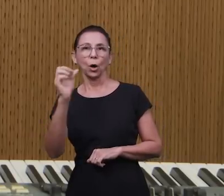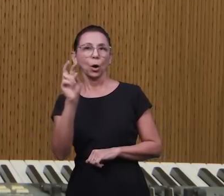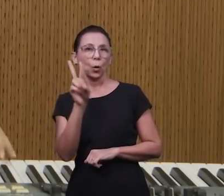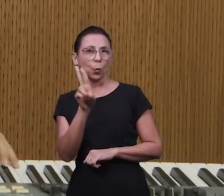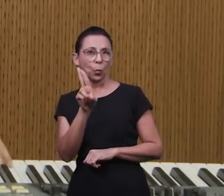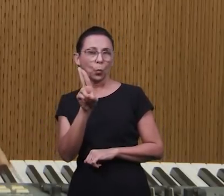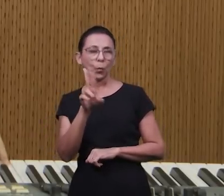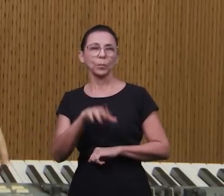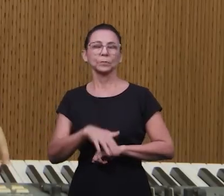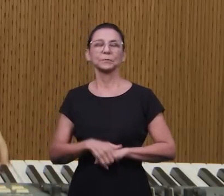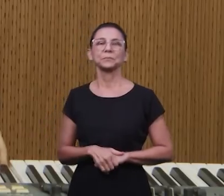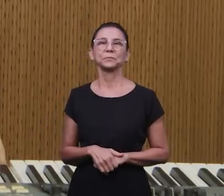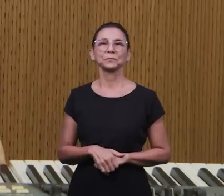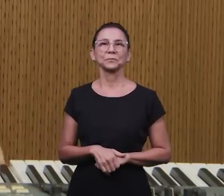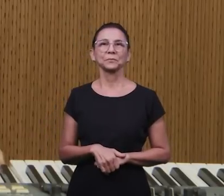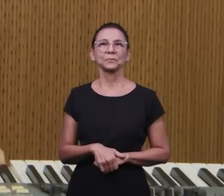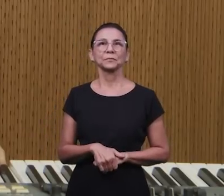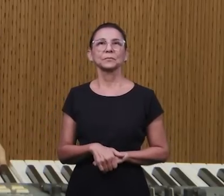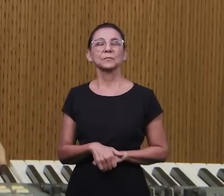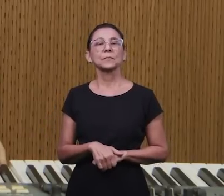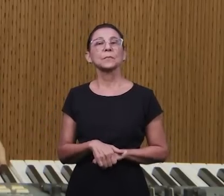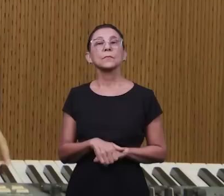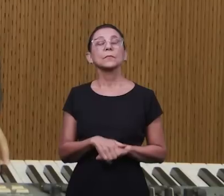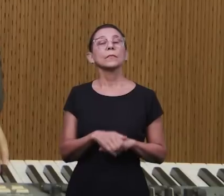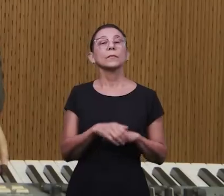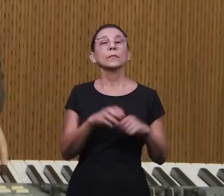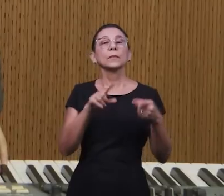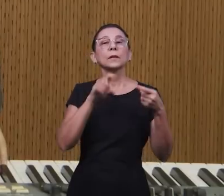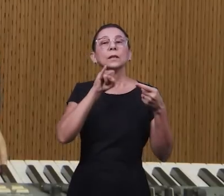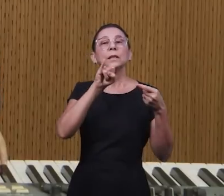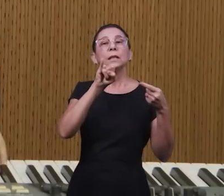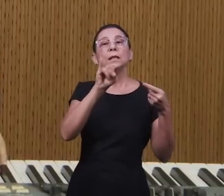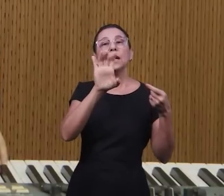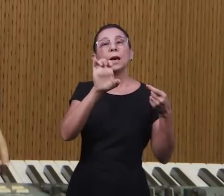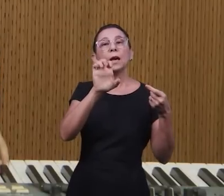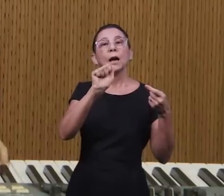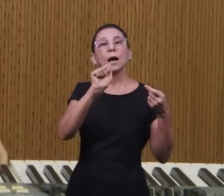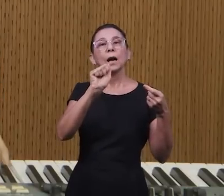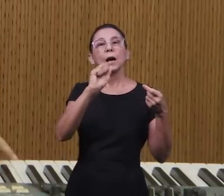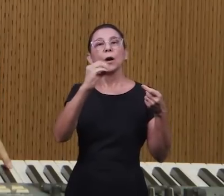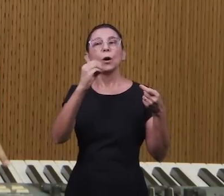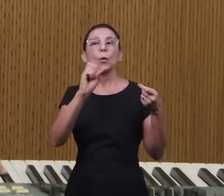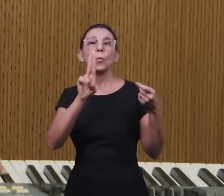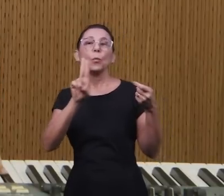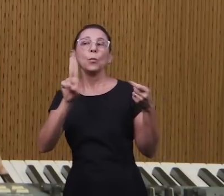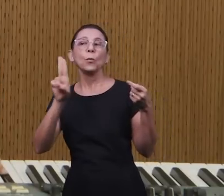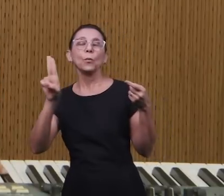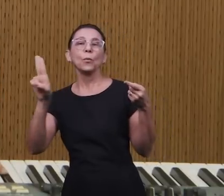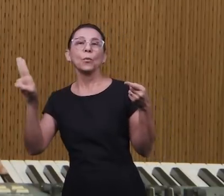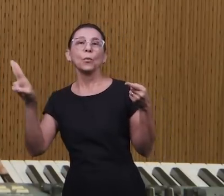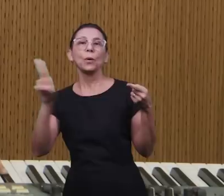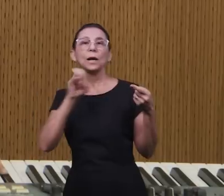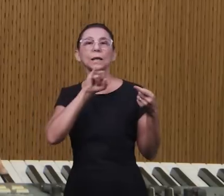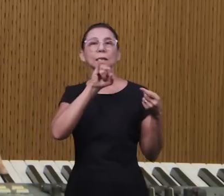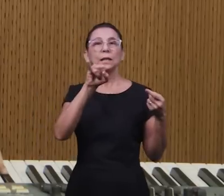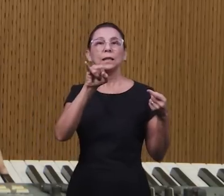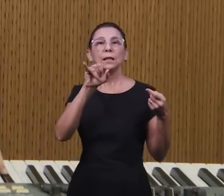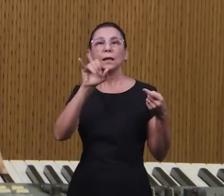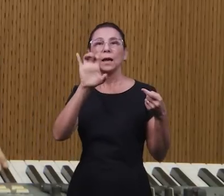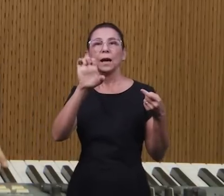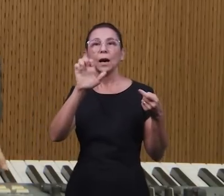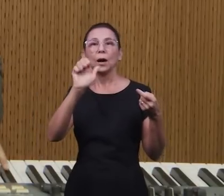U, ok? Inspirou, I, A, O, U, movimente os seus